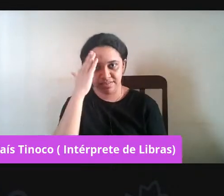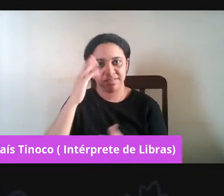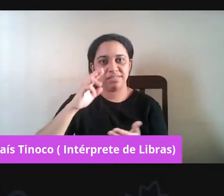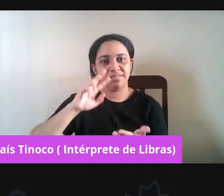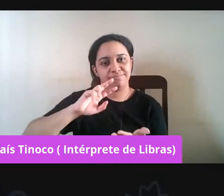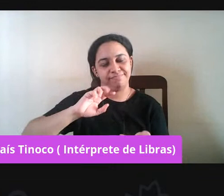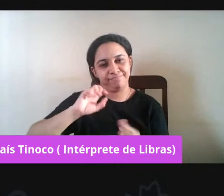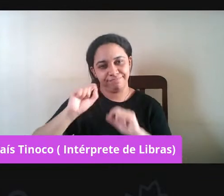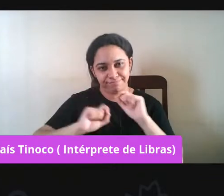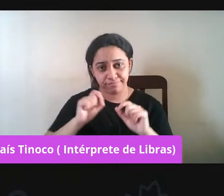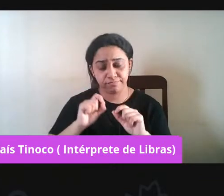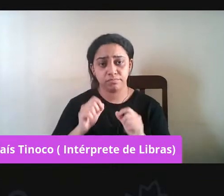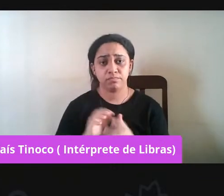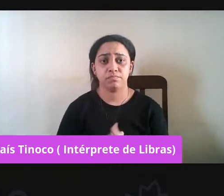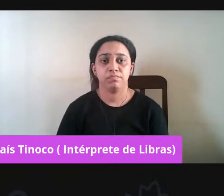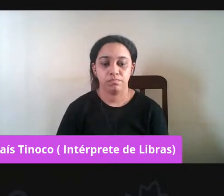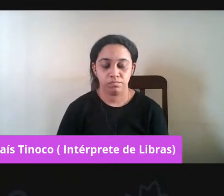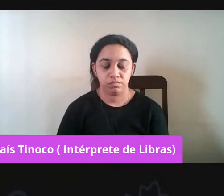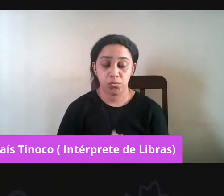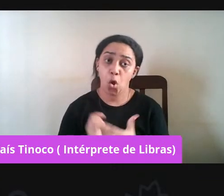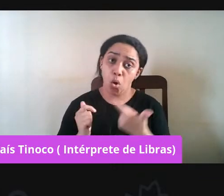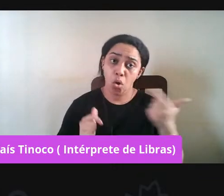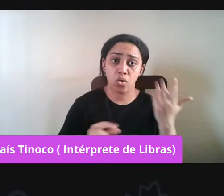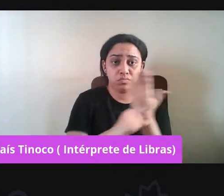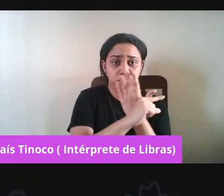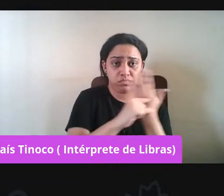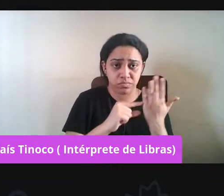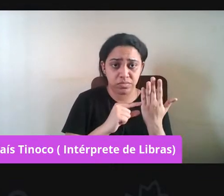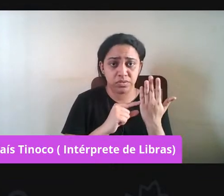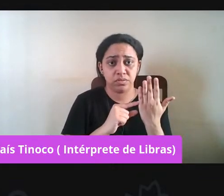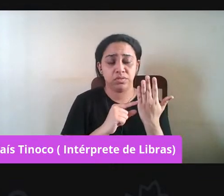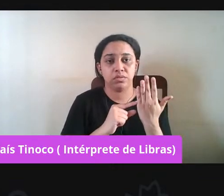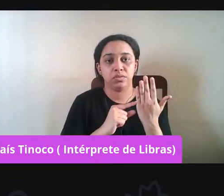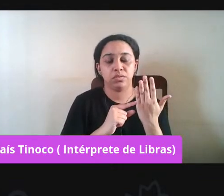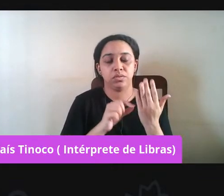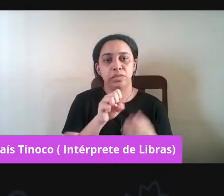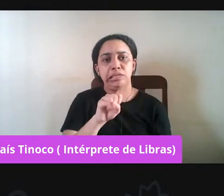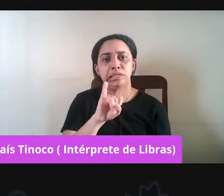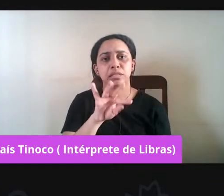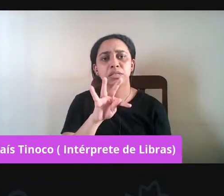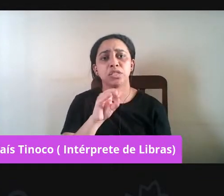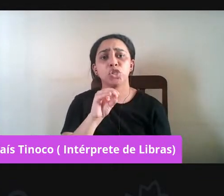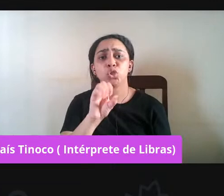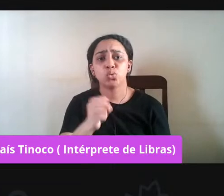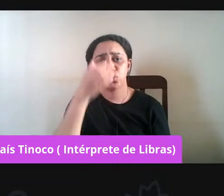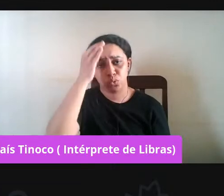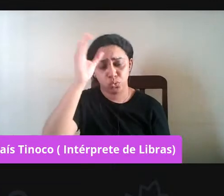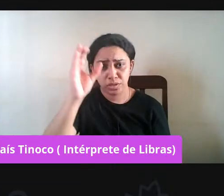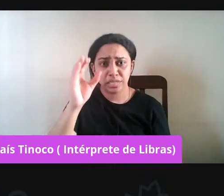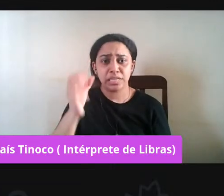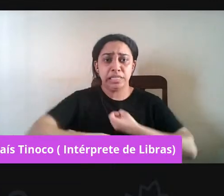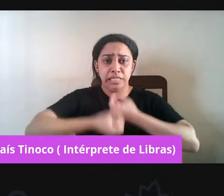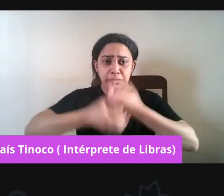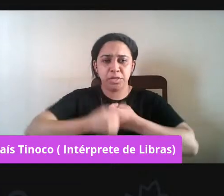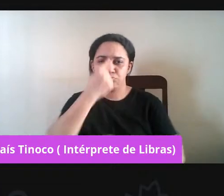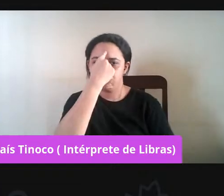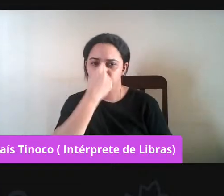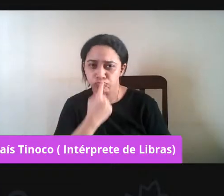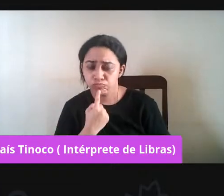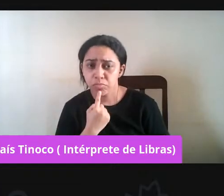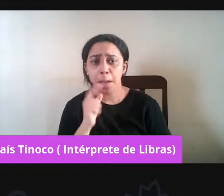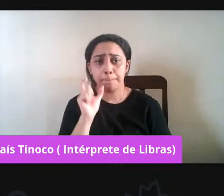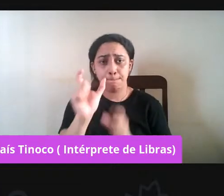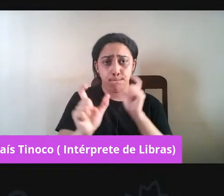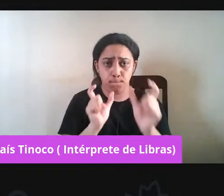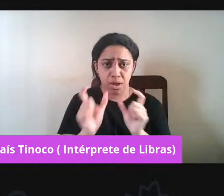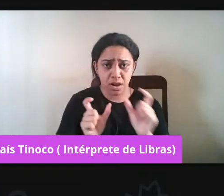em pôr em dia os sítios culturais, as expressões imagéticas, as palavras valizes, as